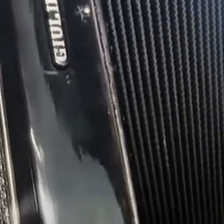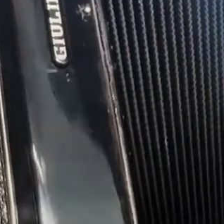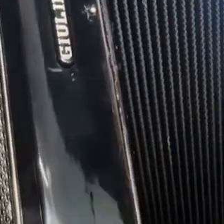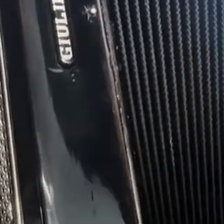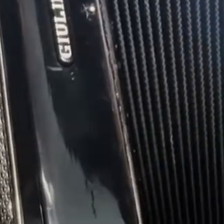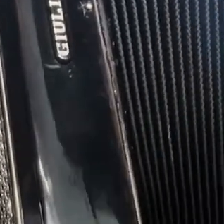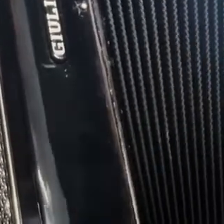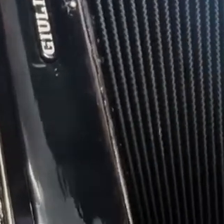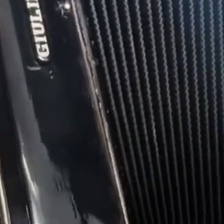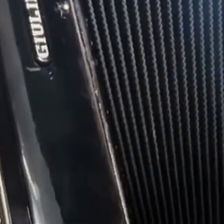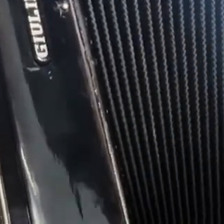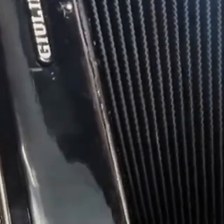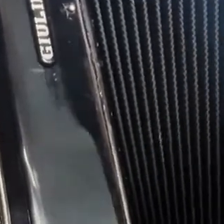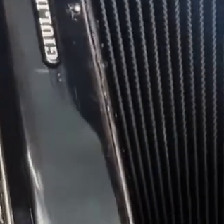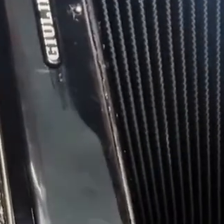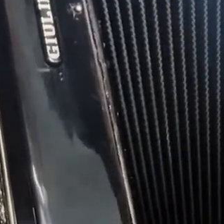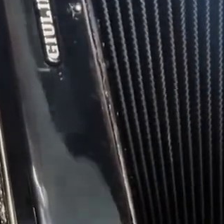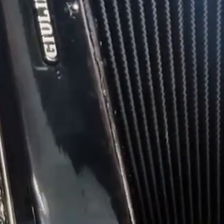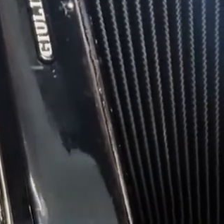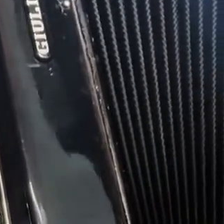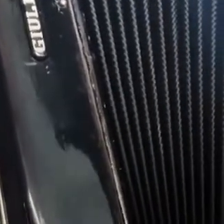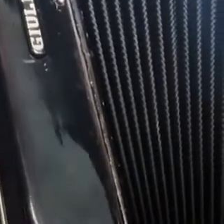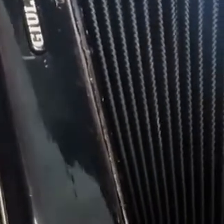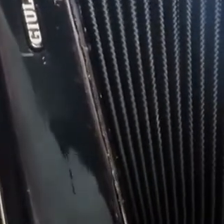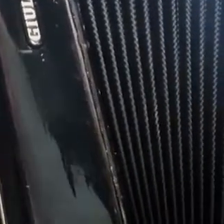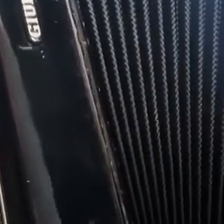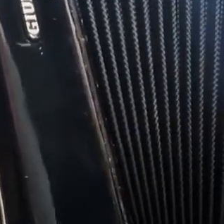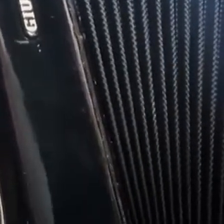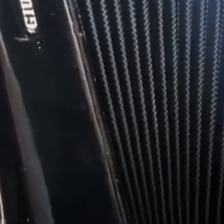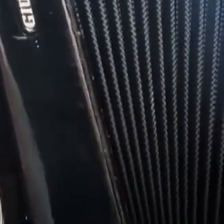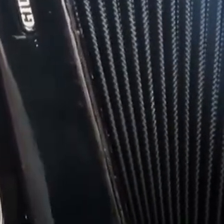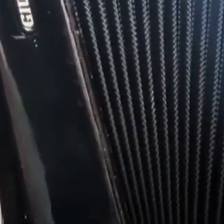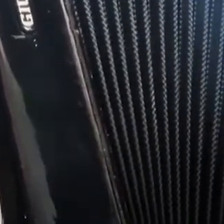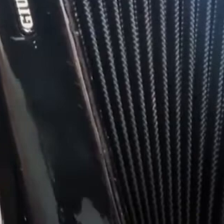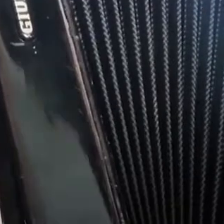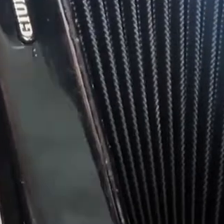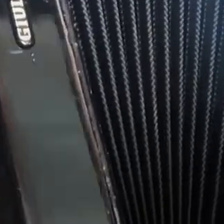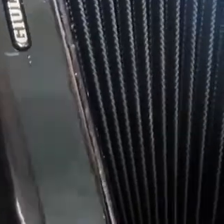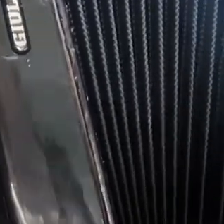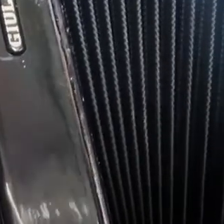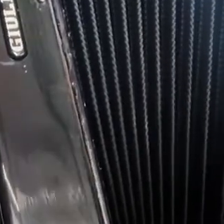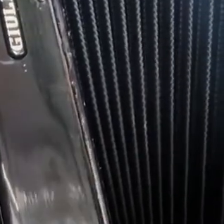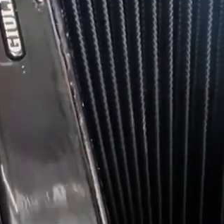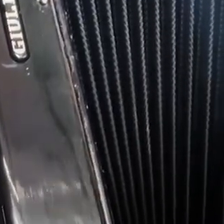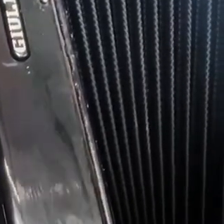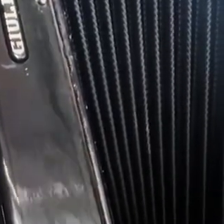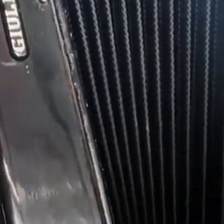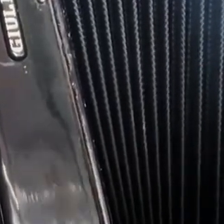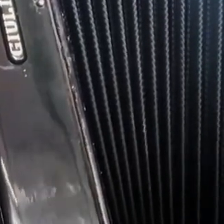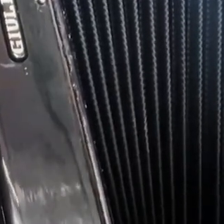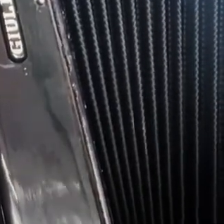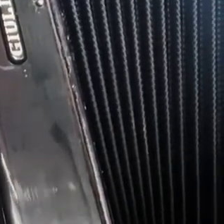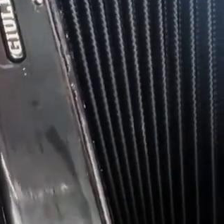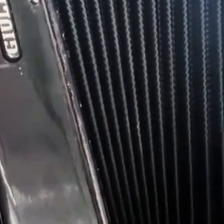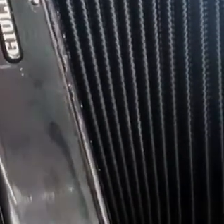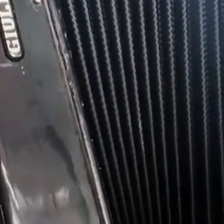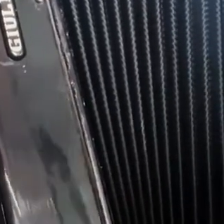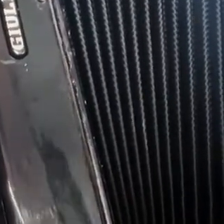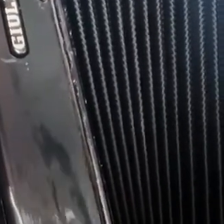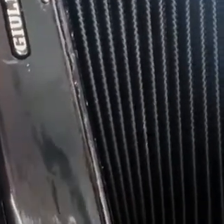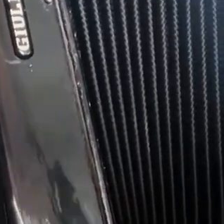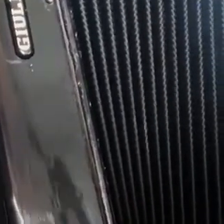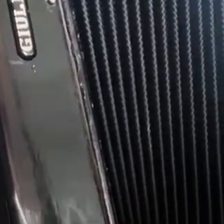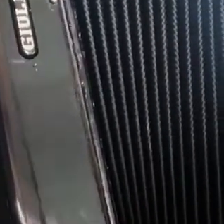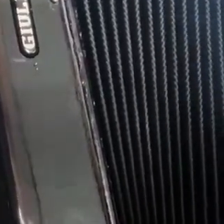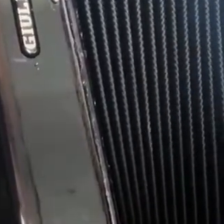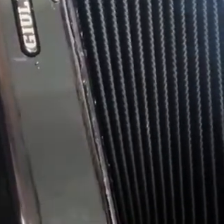deixe de querer, nem de gostar de mim. Pra onde você